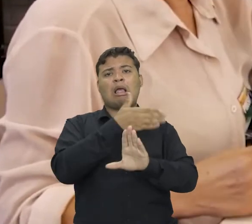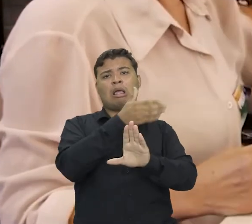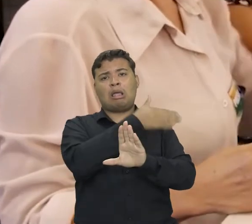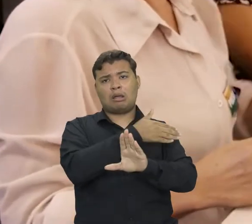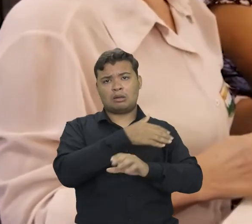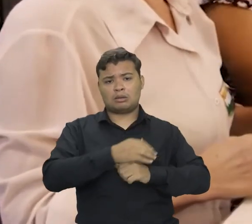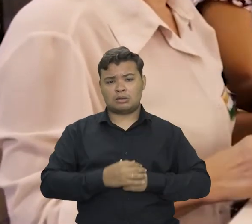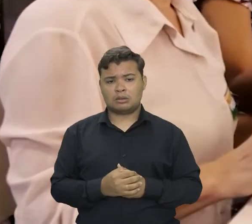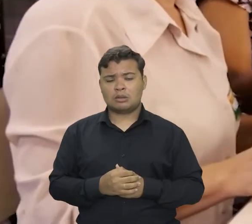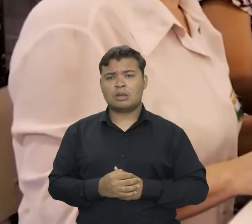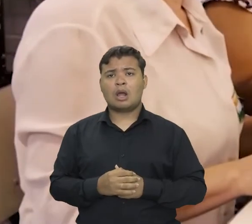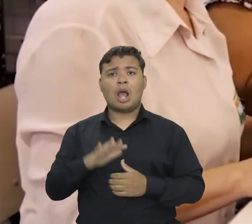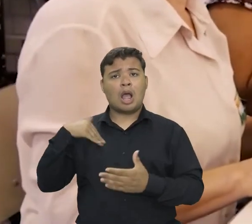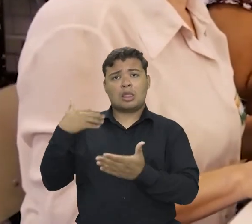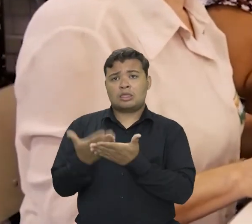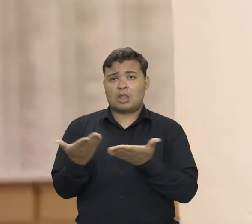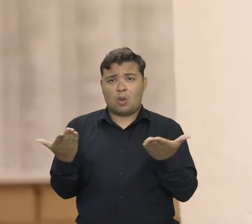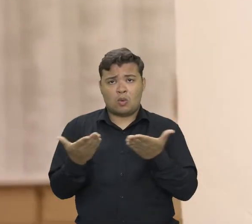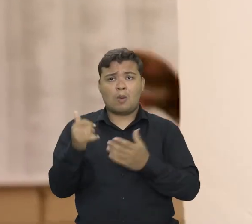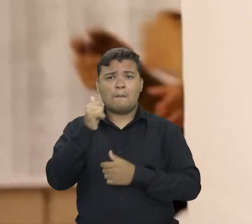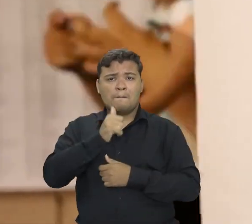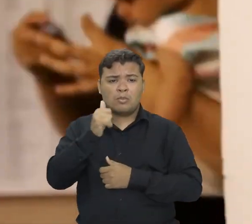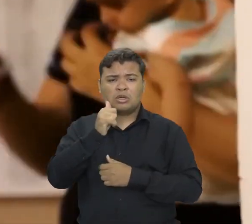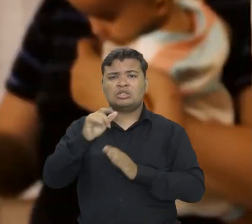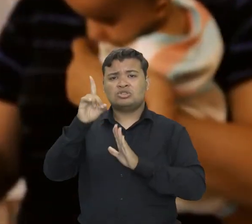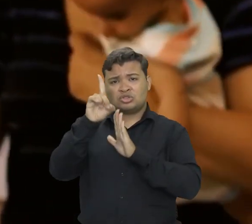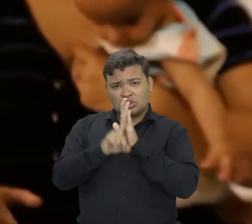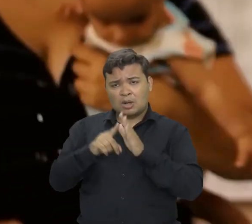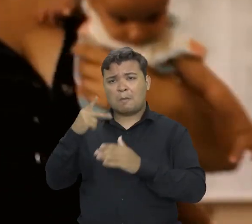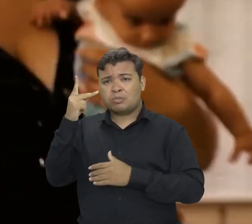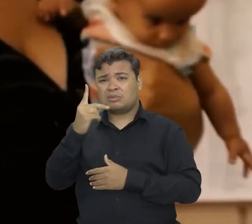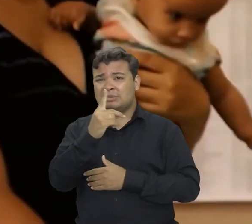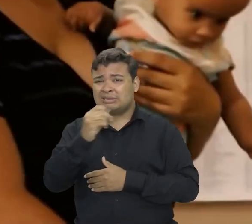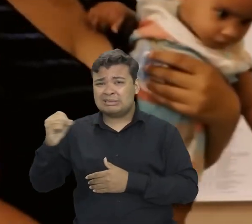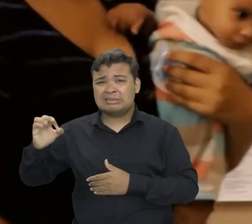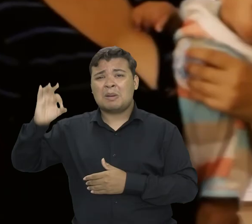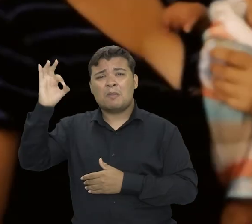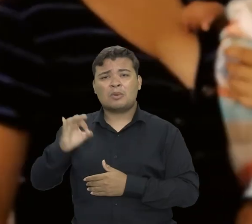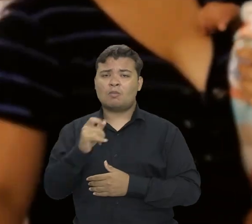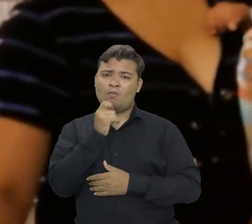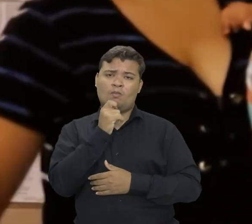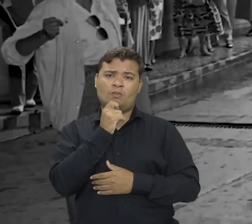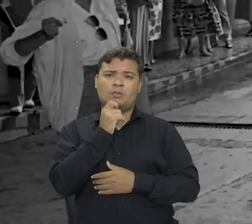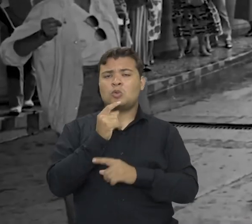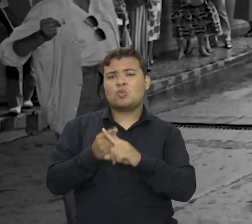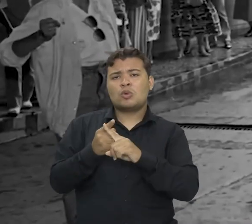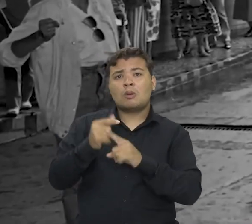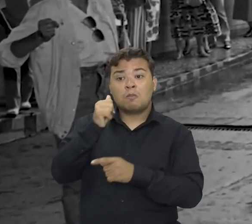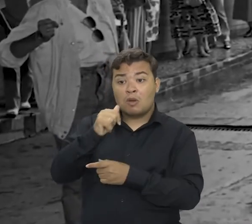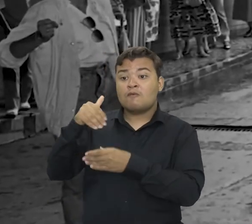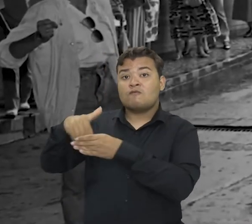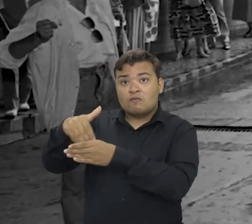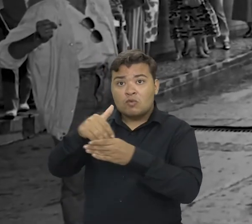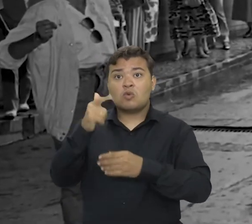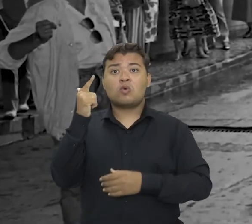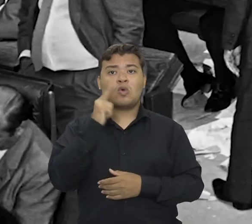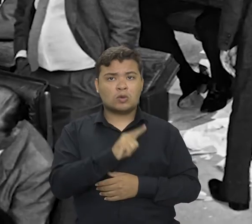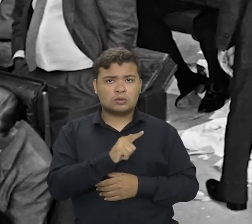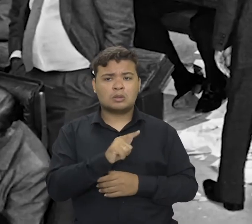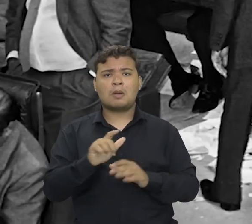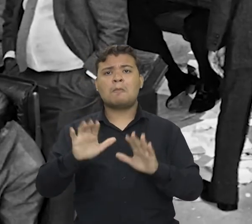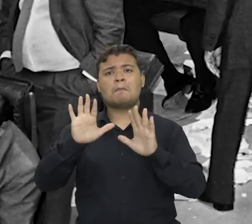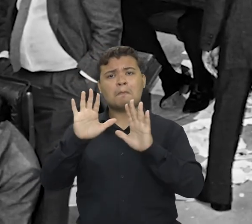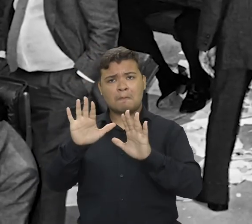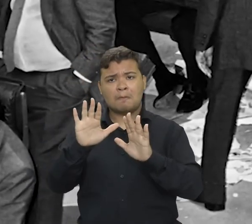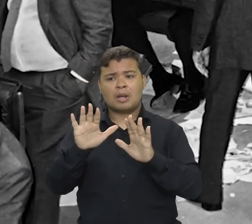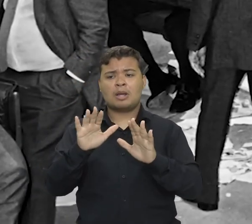as mulheres ainda não alcançaram o pleno direito político, porque apesar de conseguirem votar, não têm acesso a todas as